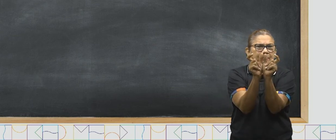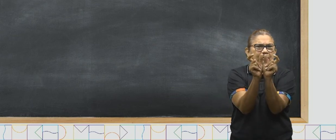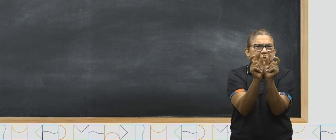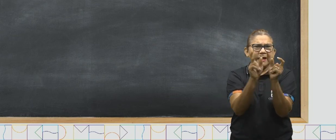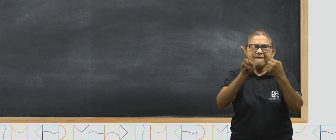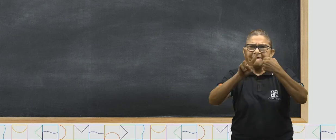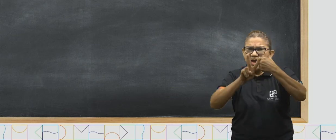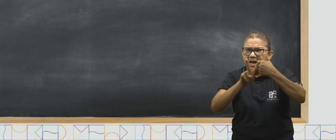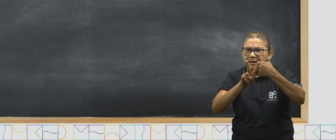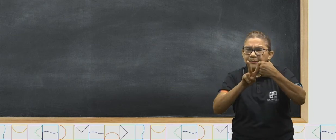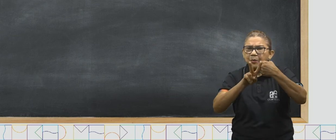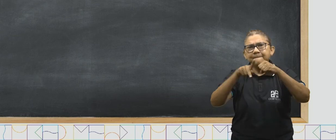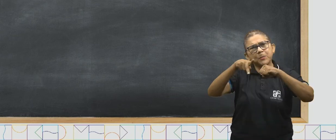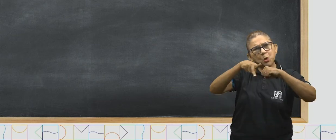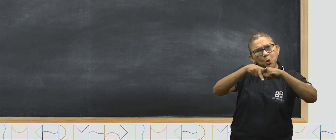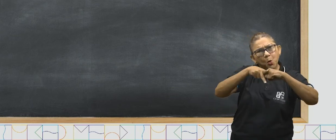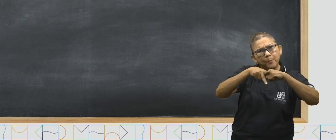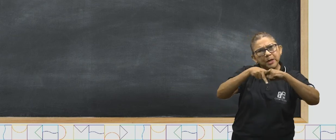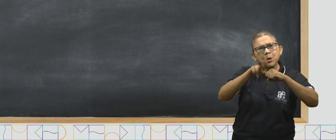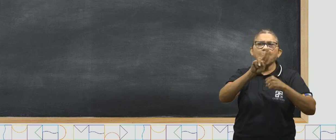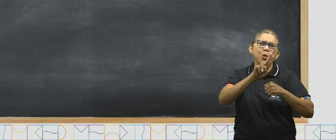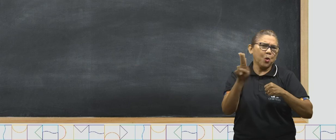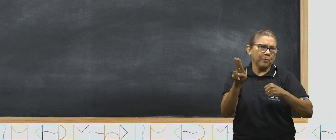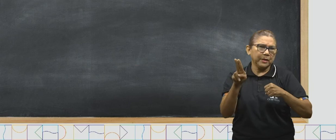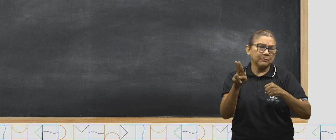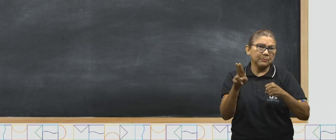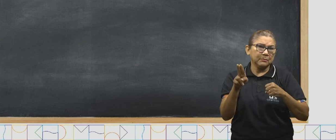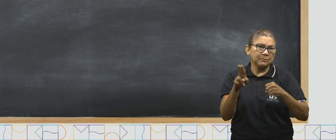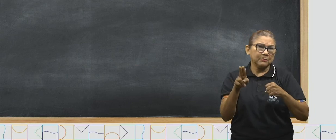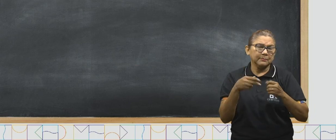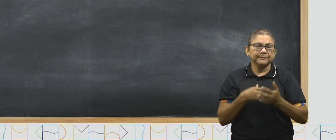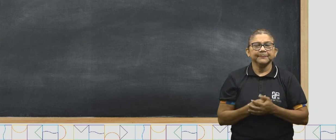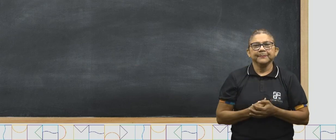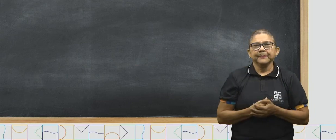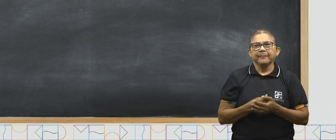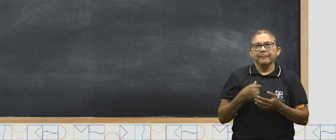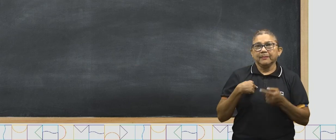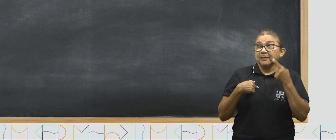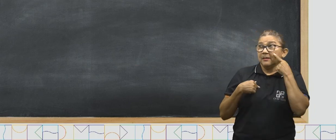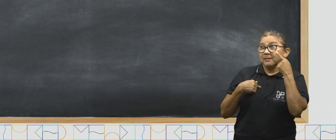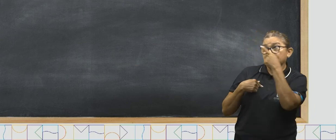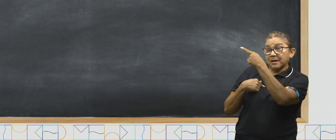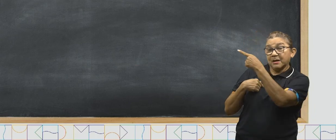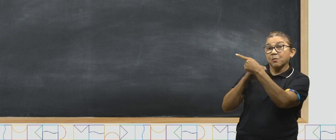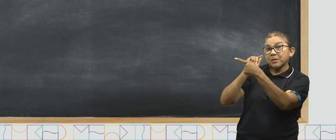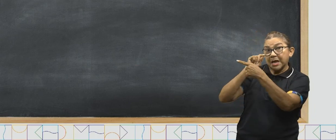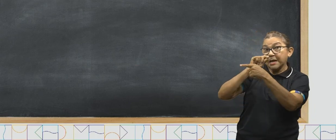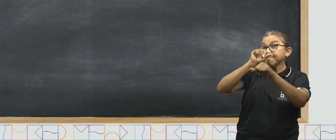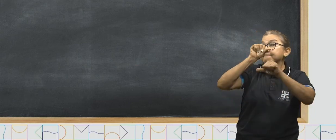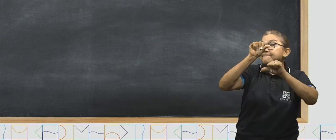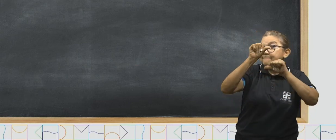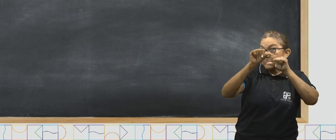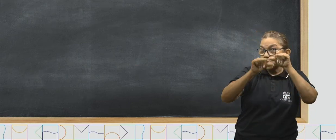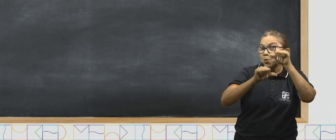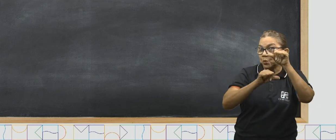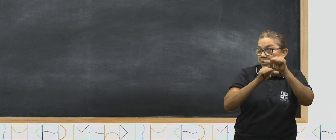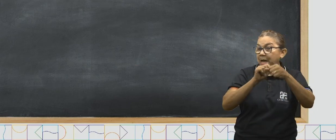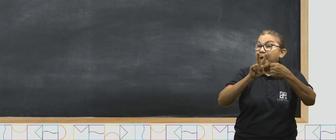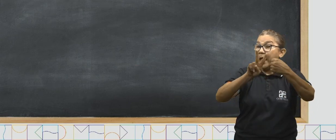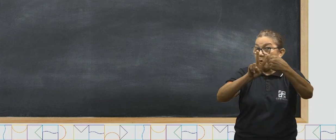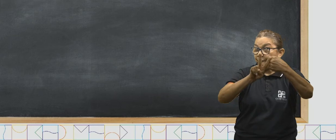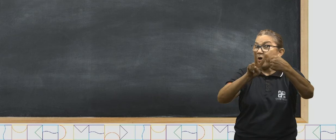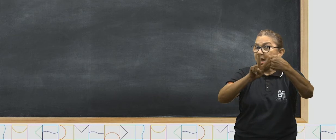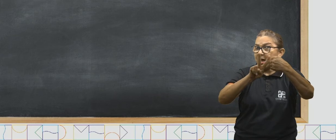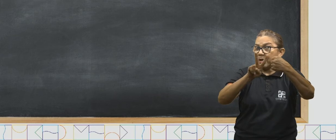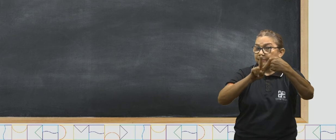o verbo, pronome ou nome? Veja, quem sofre alteração na sua forma é